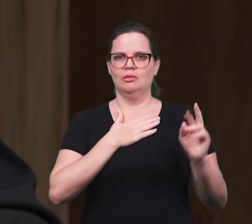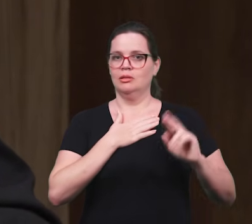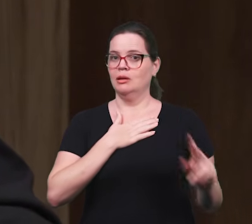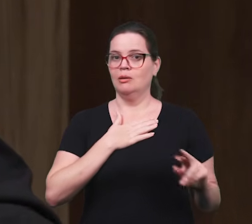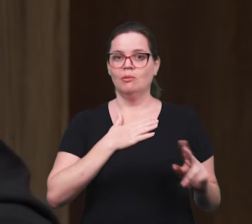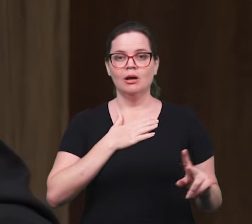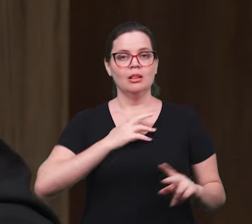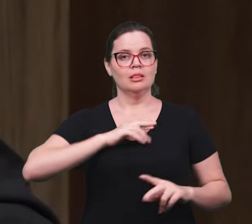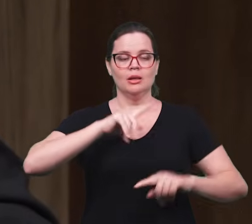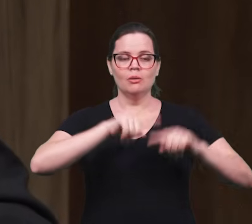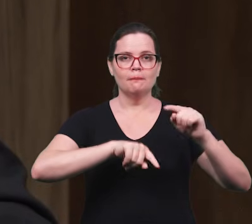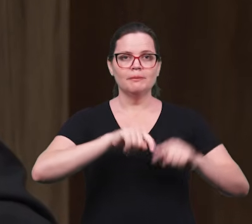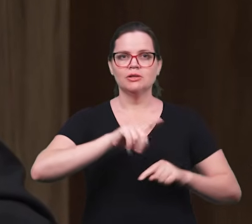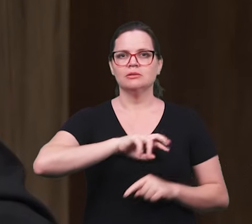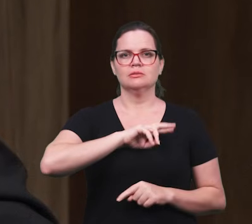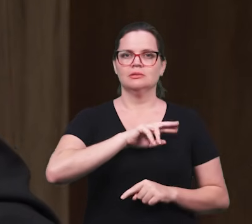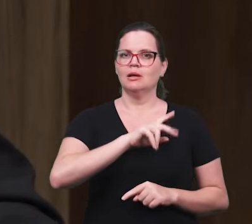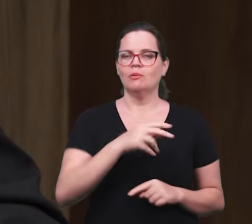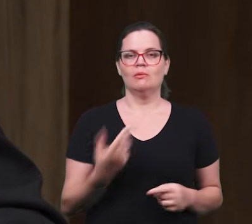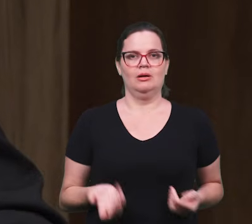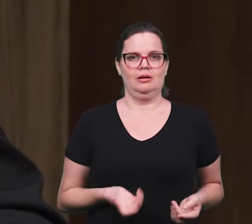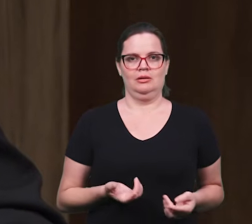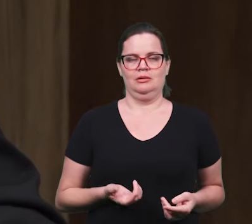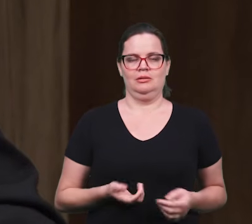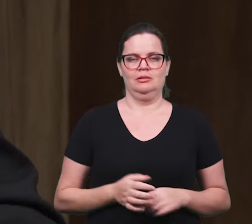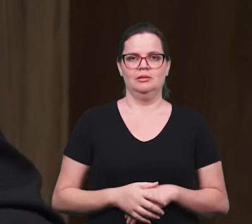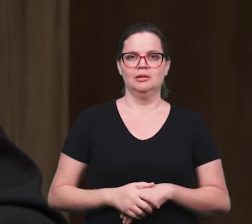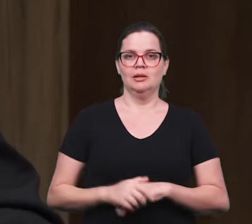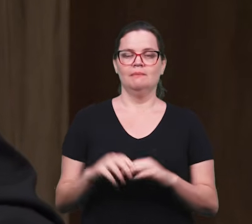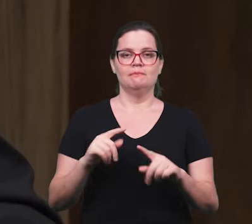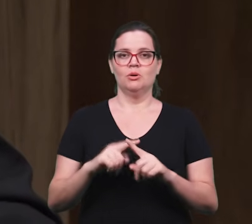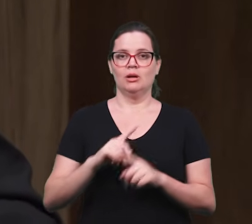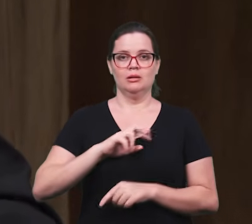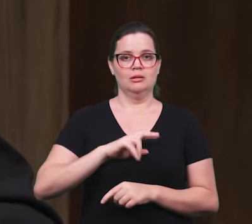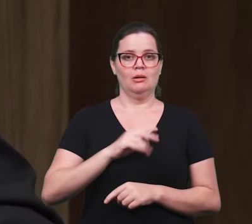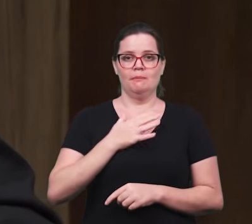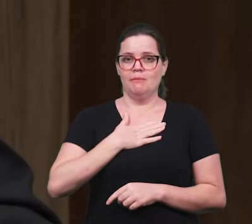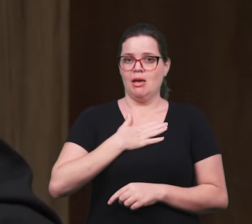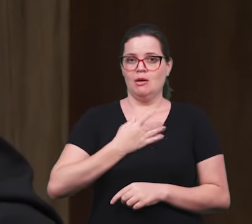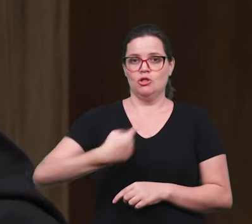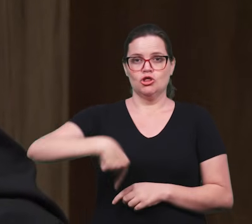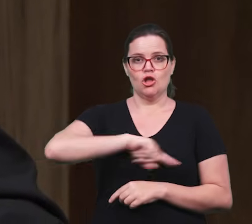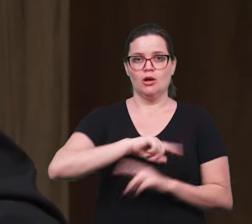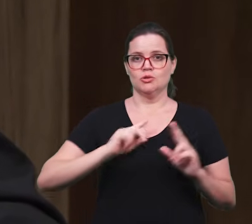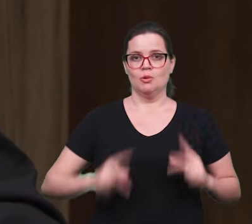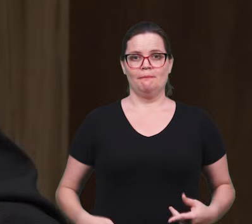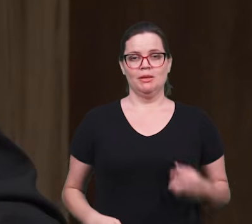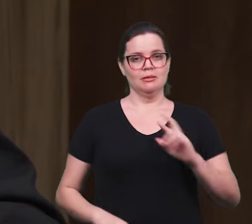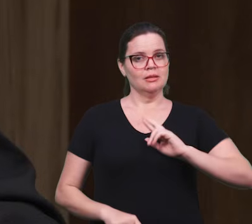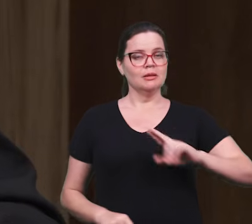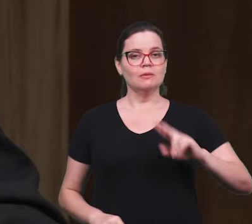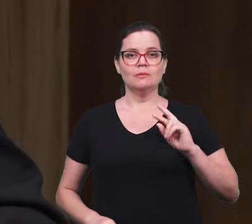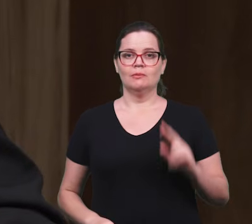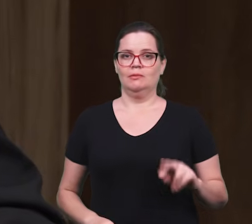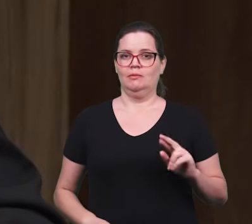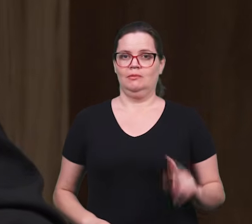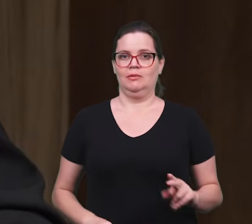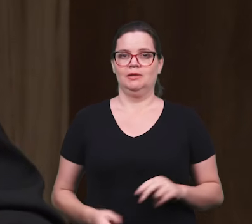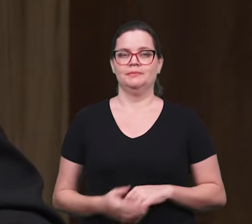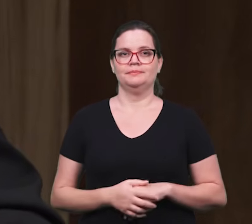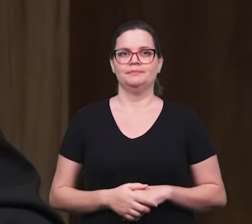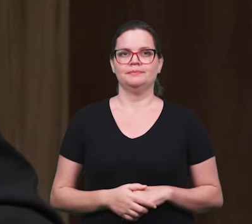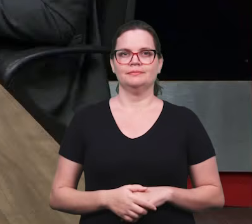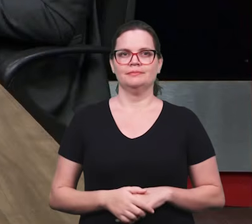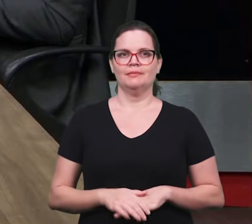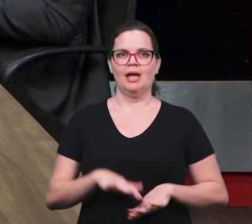um objeto, ela não é algo material, né? Porque ela não vem de vós, ela não vem de nós. As pessoas podem